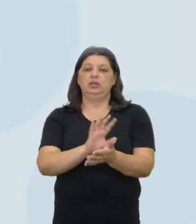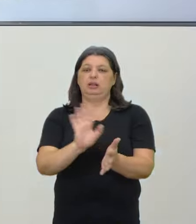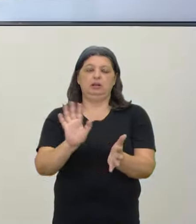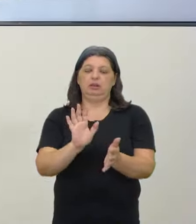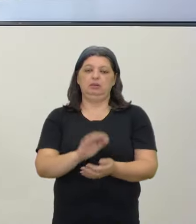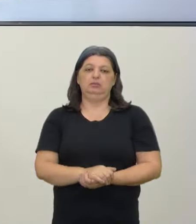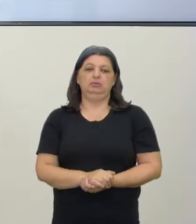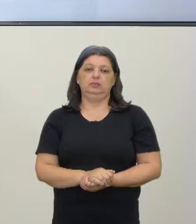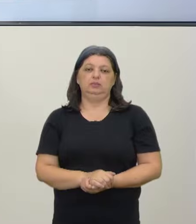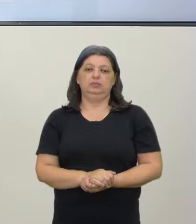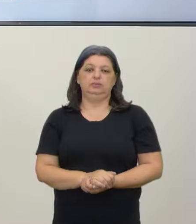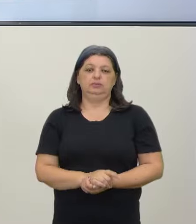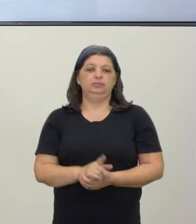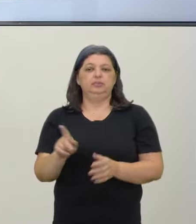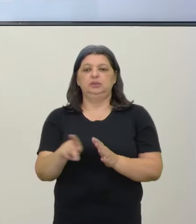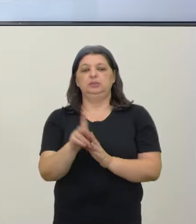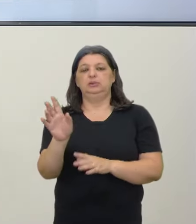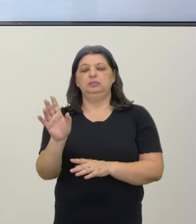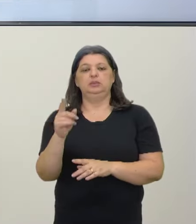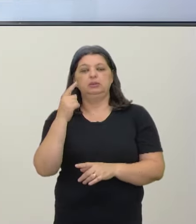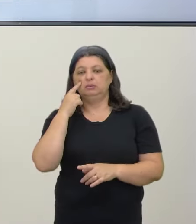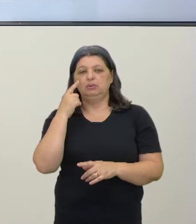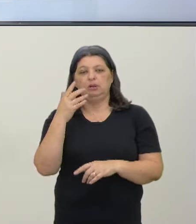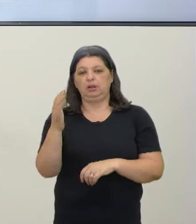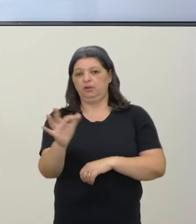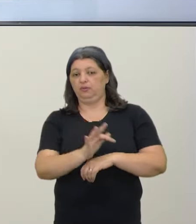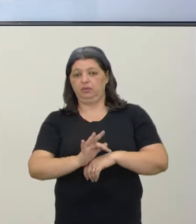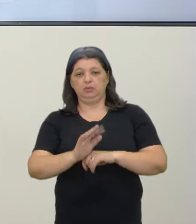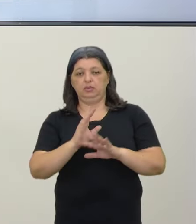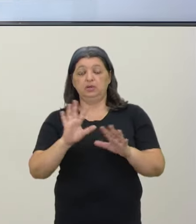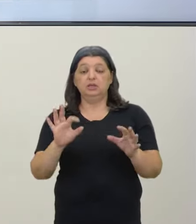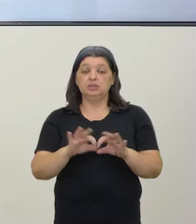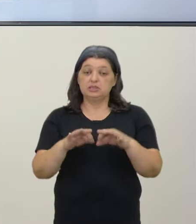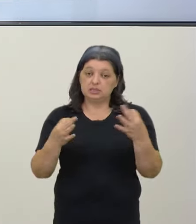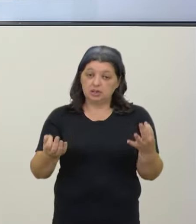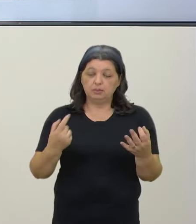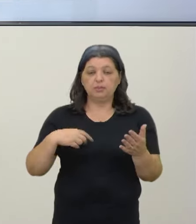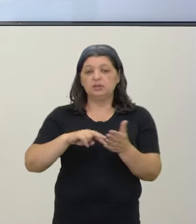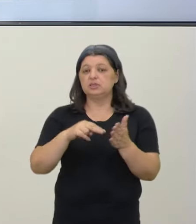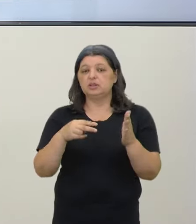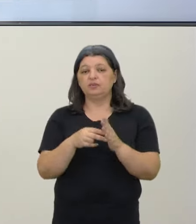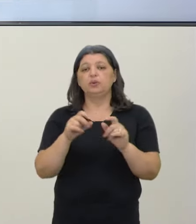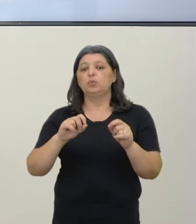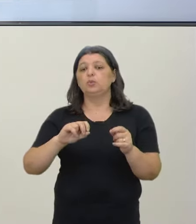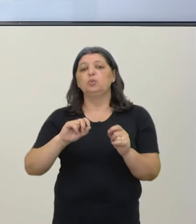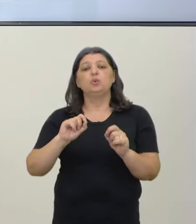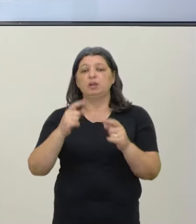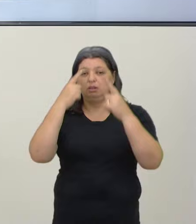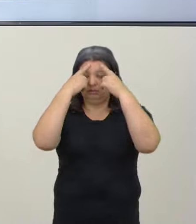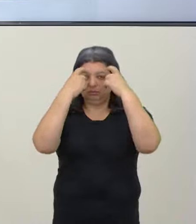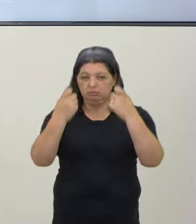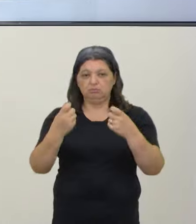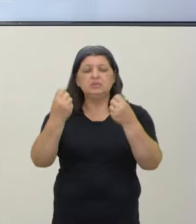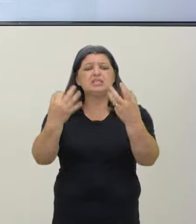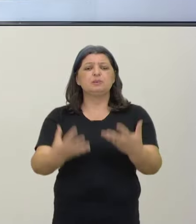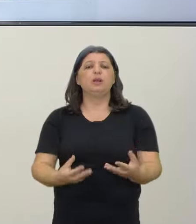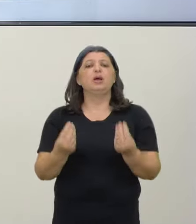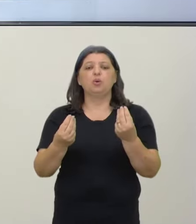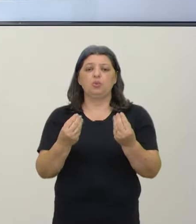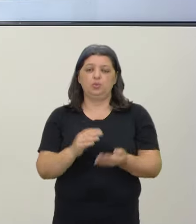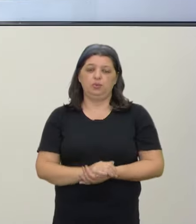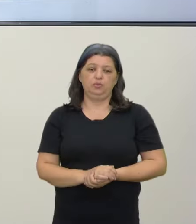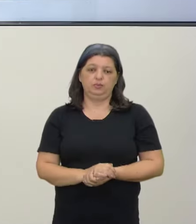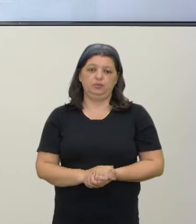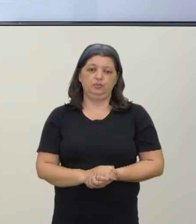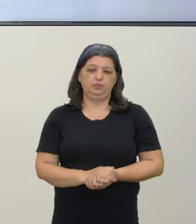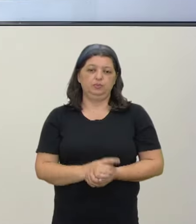definições super elaboradas, mas se você fosse simplificar, né, o que significa violência, como você explicaria? E